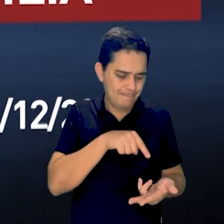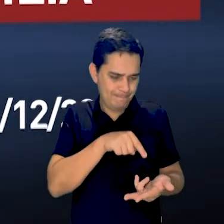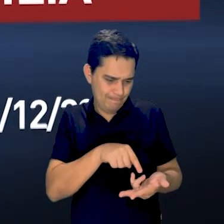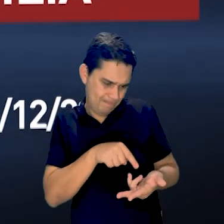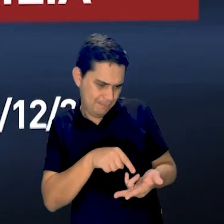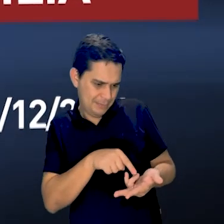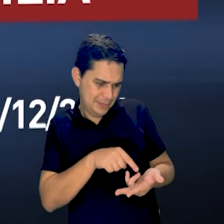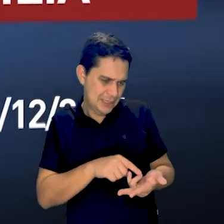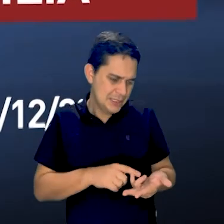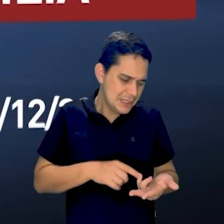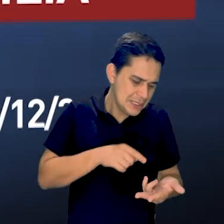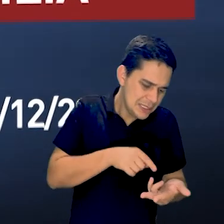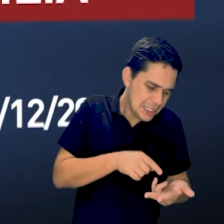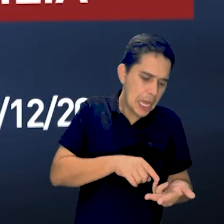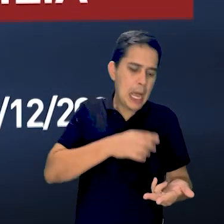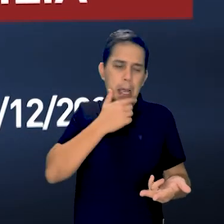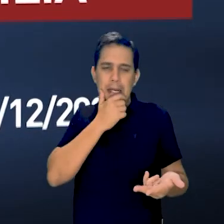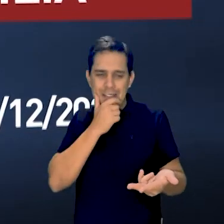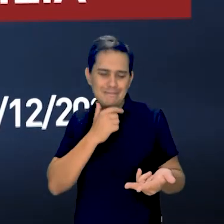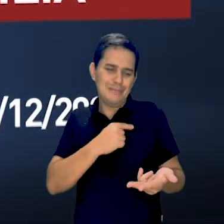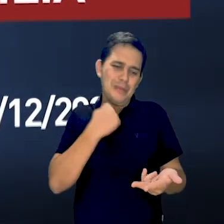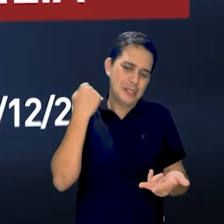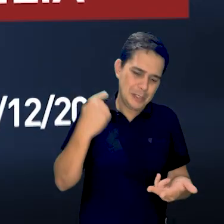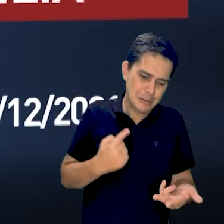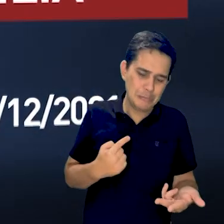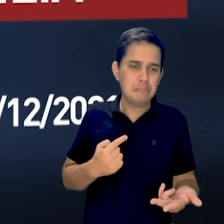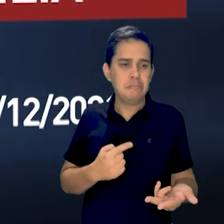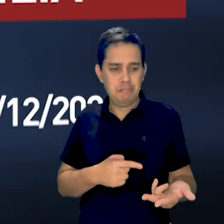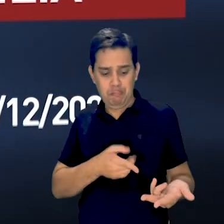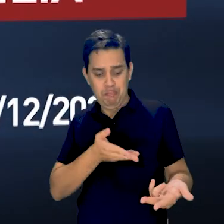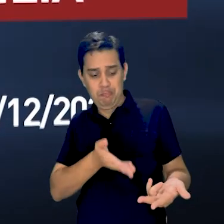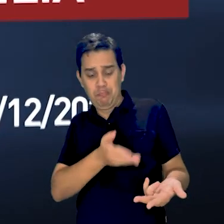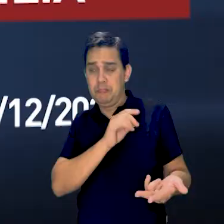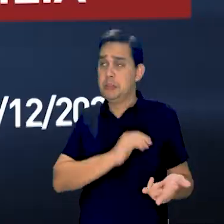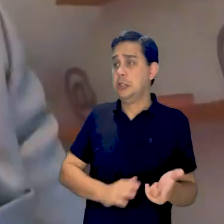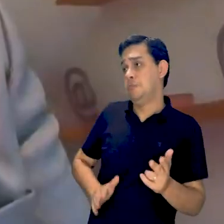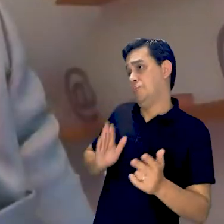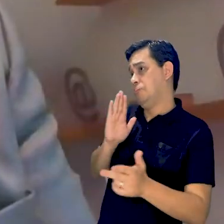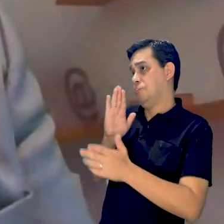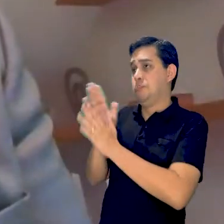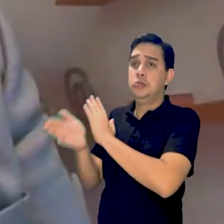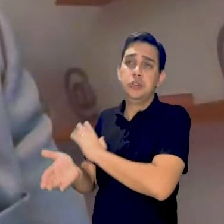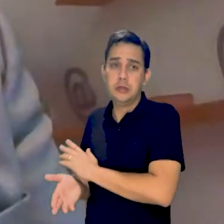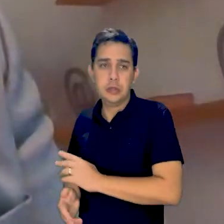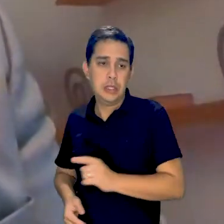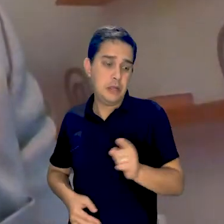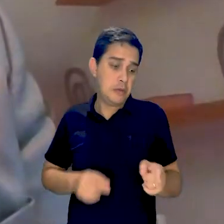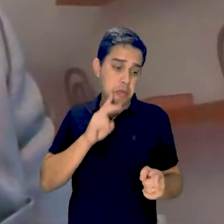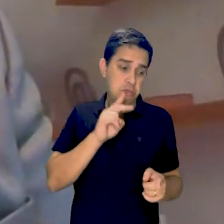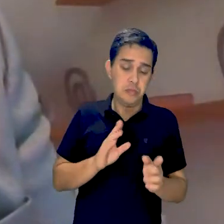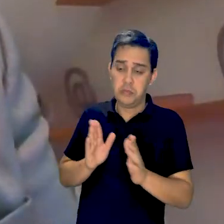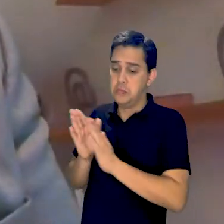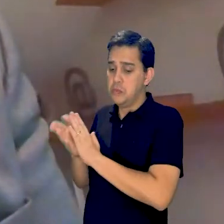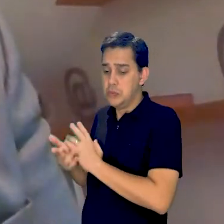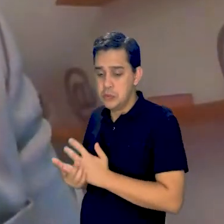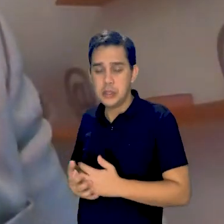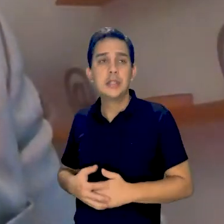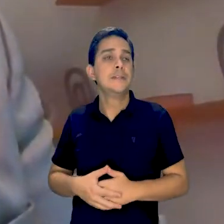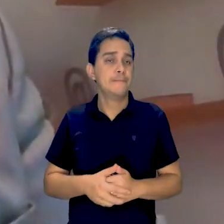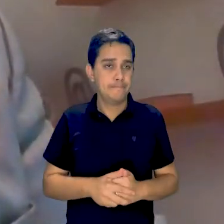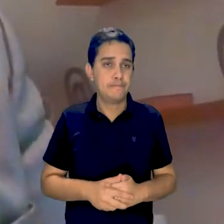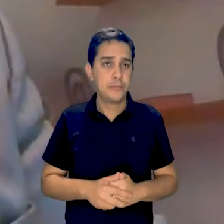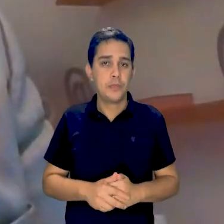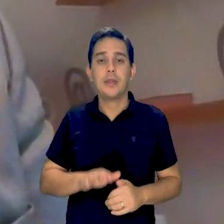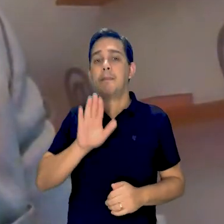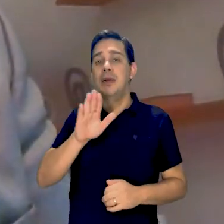responder pelo crime de fuga. Mas, volto a ressaltar, o que faz com que ele venha responder